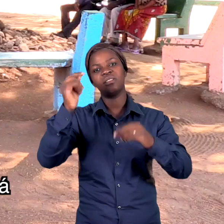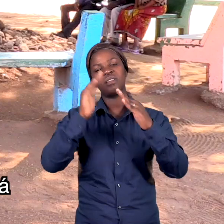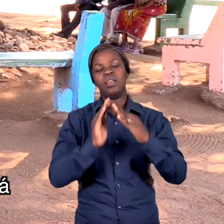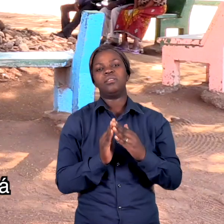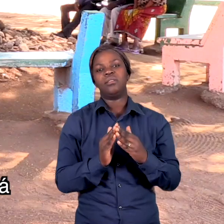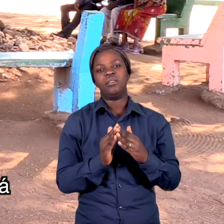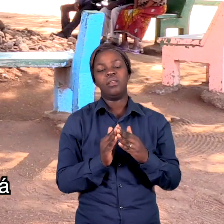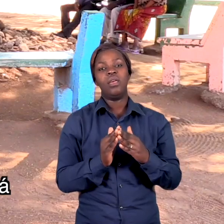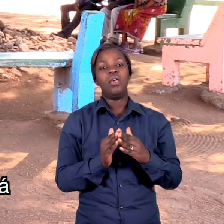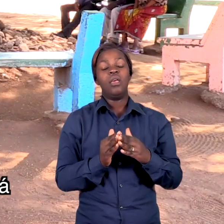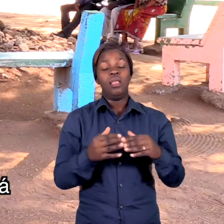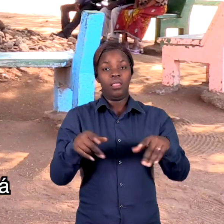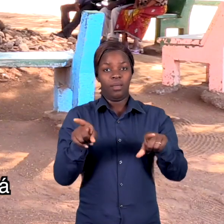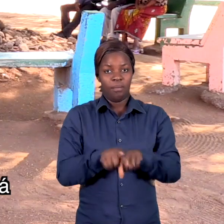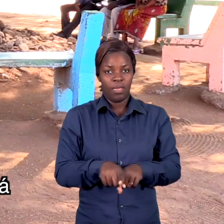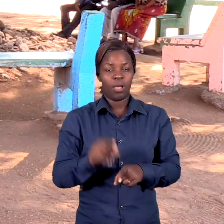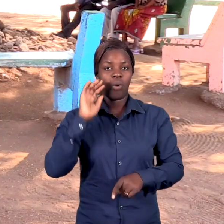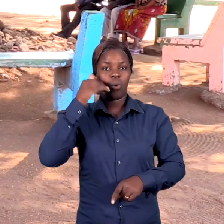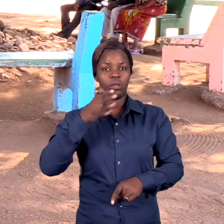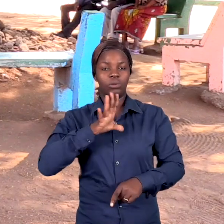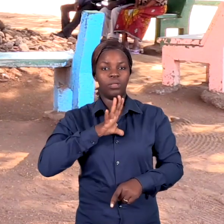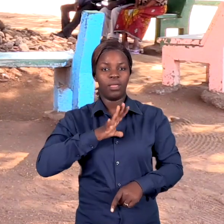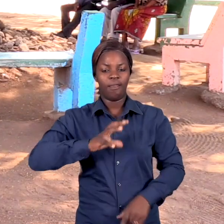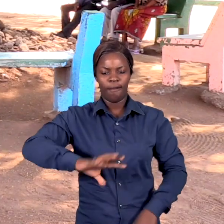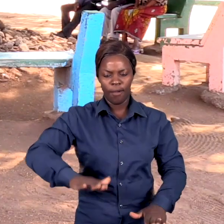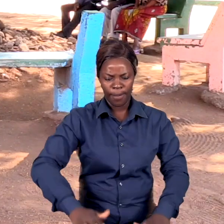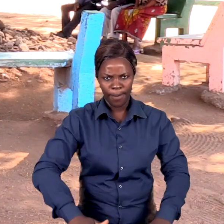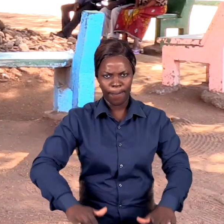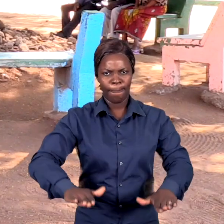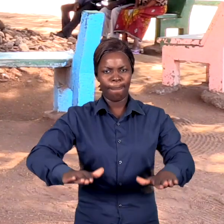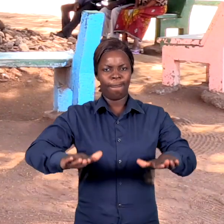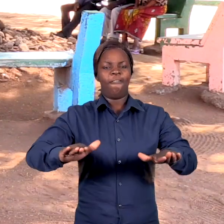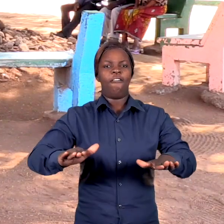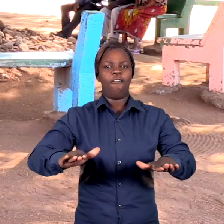sair de casa. Além de sair de casa, quando há inundações,